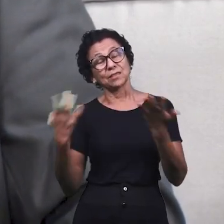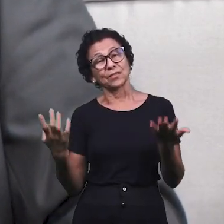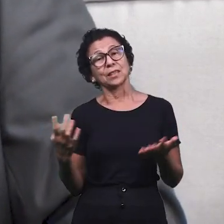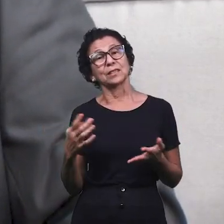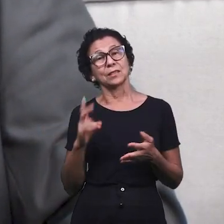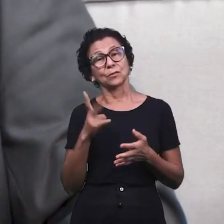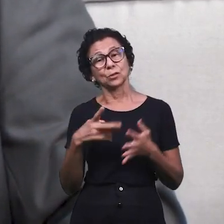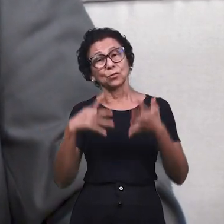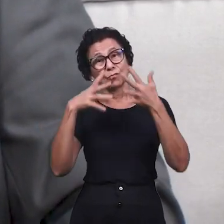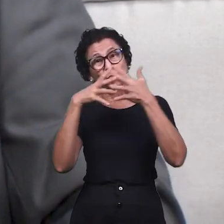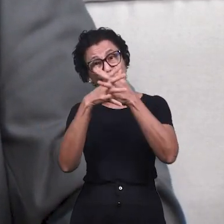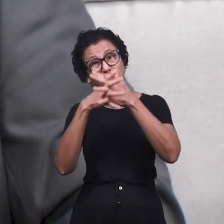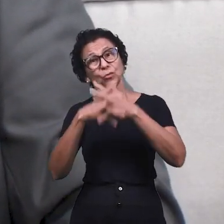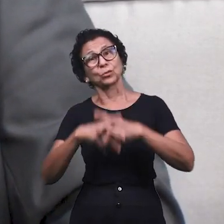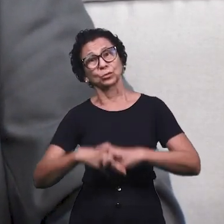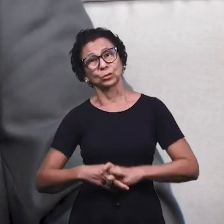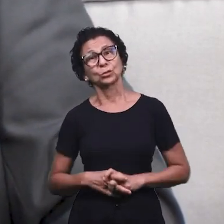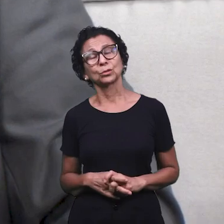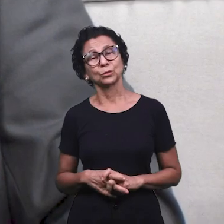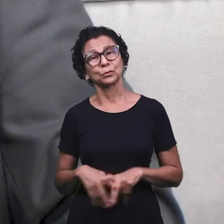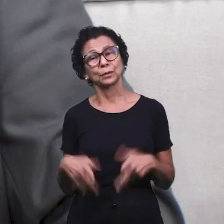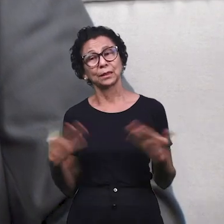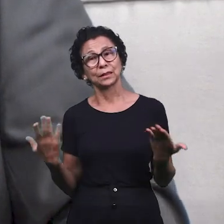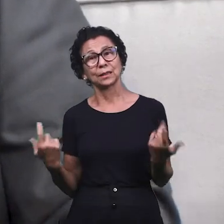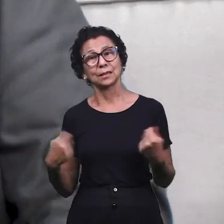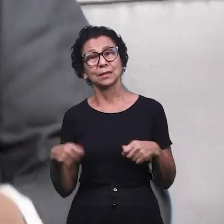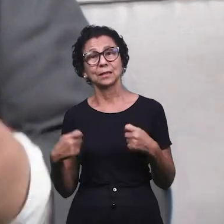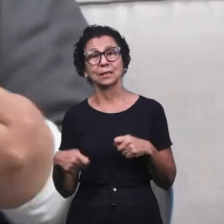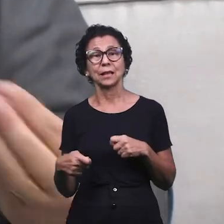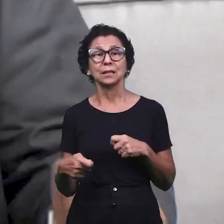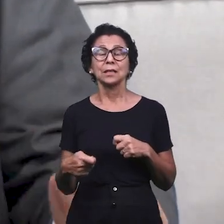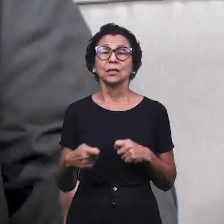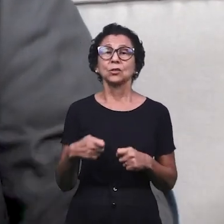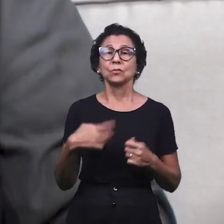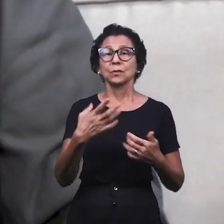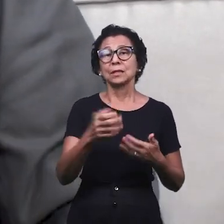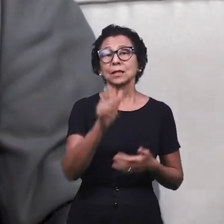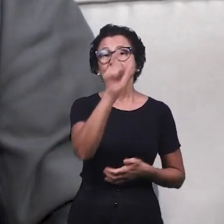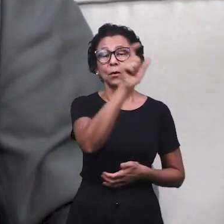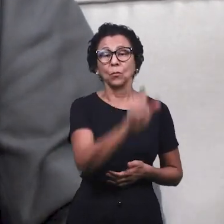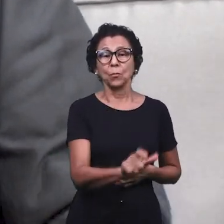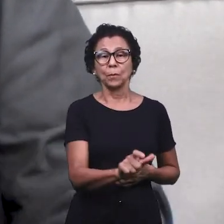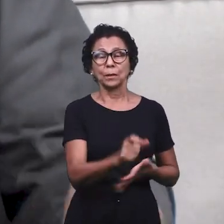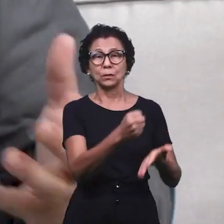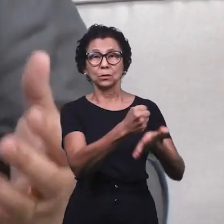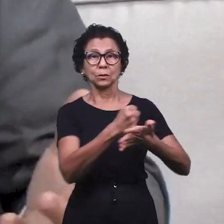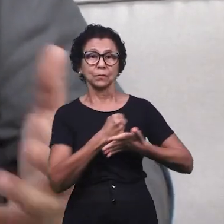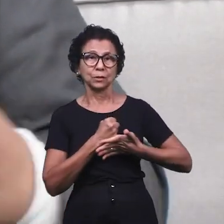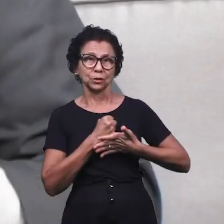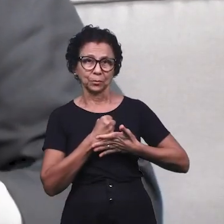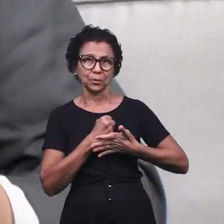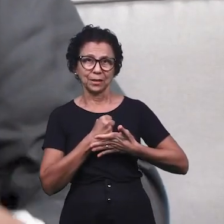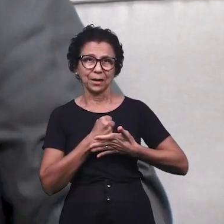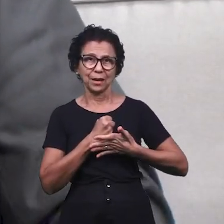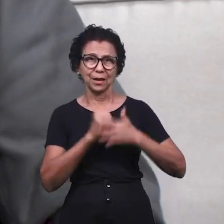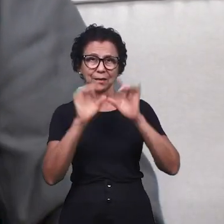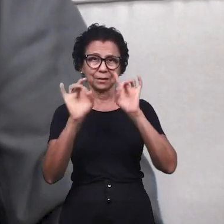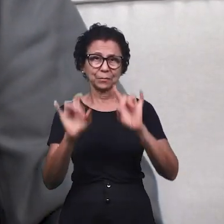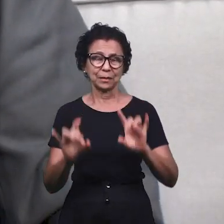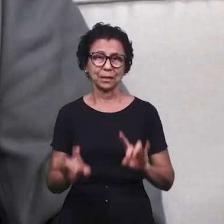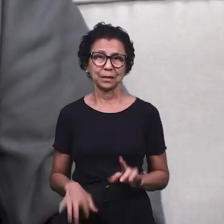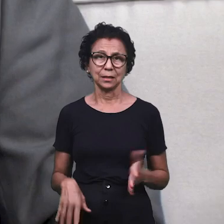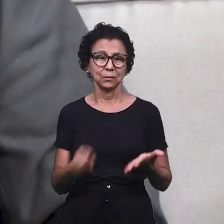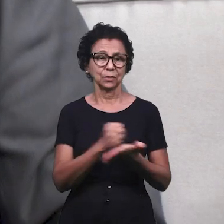pouco complexo ainda. Okay. Então, acaba tendo a necessidade de algum especialista, de ter alguma pessoa, ou às vezes dentro da sua empresa, ou